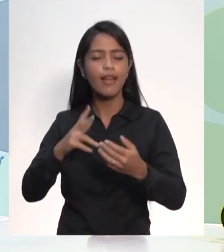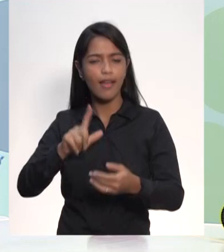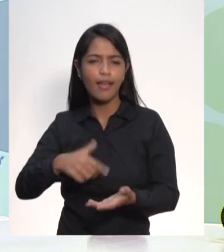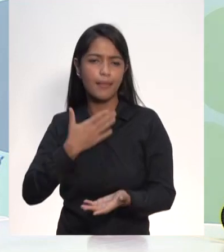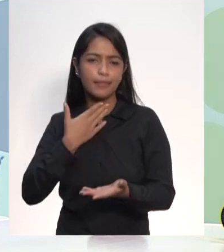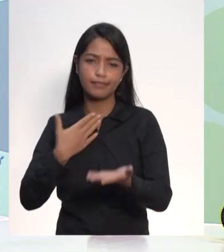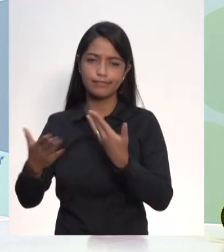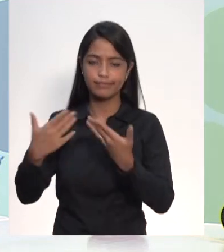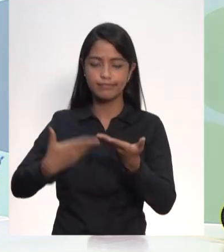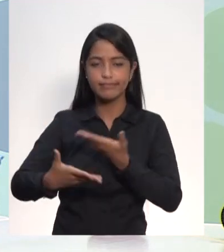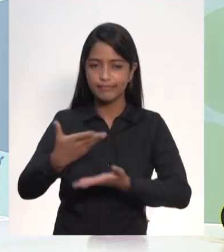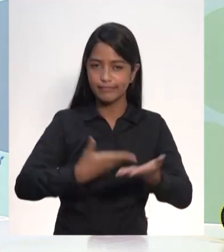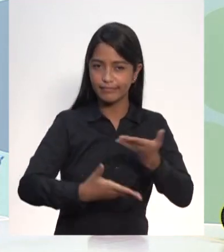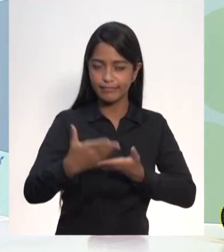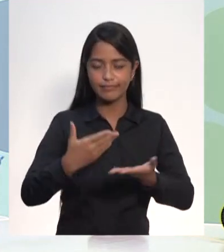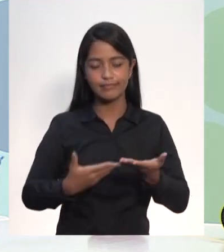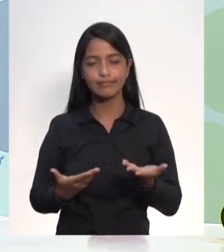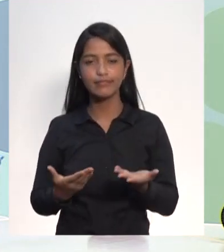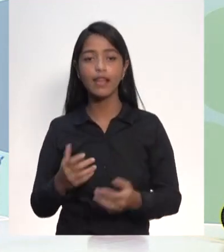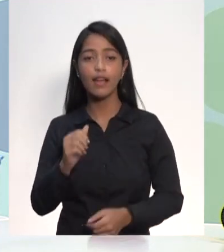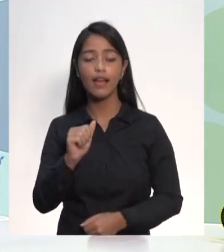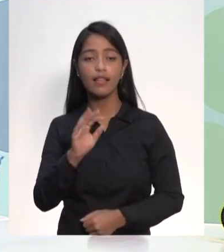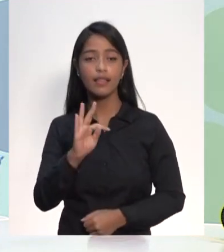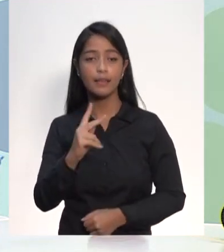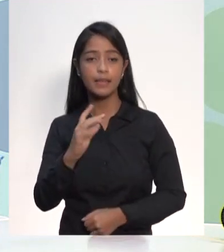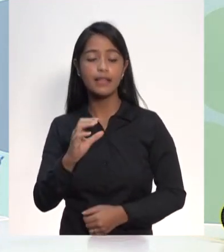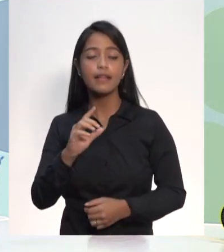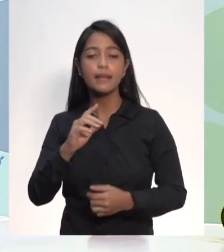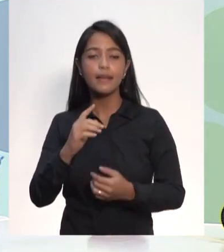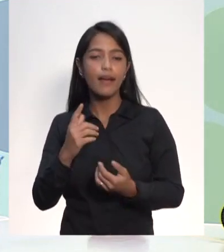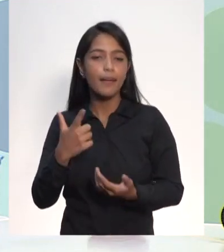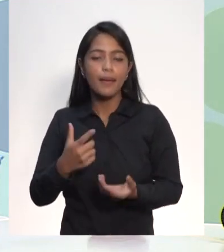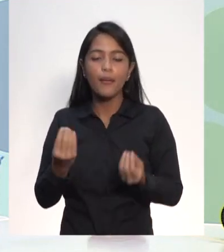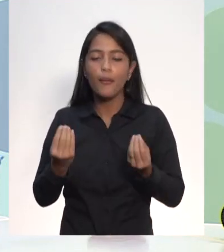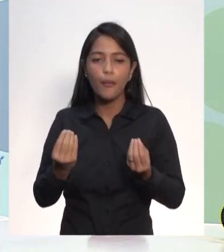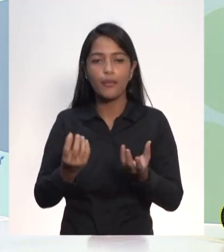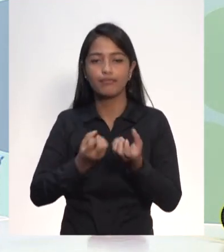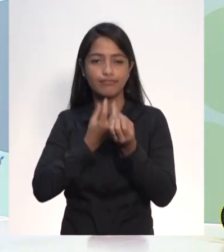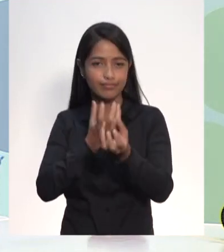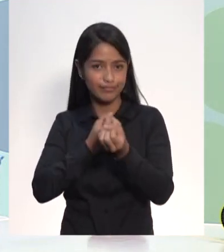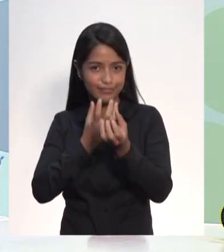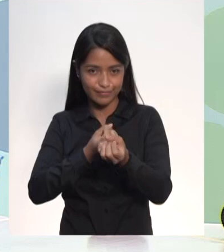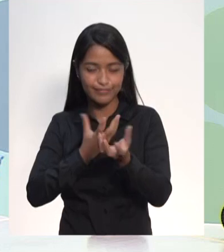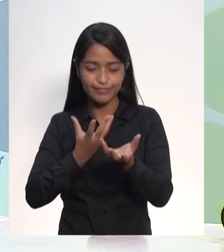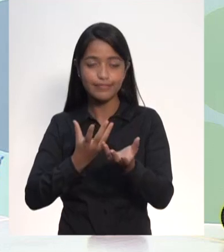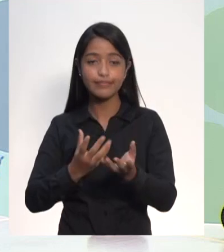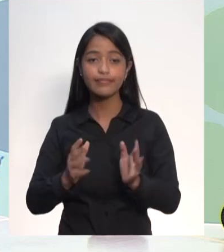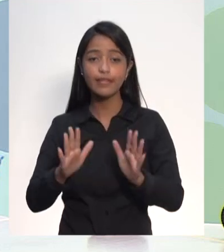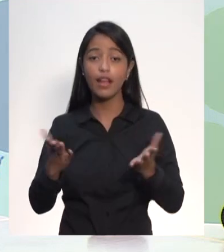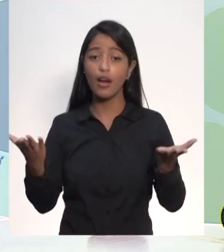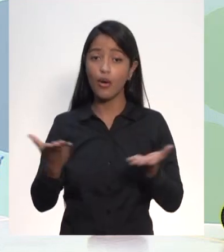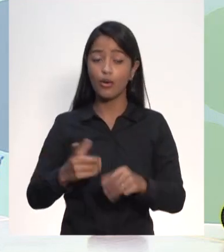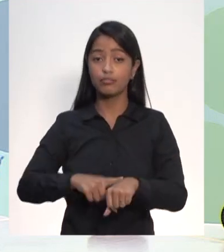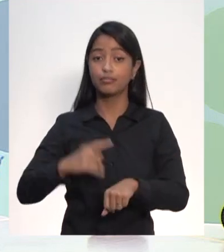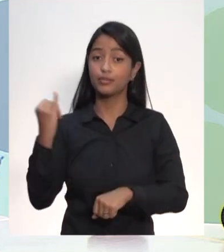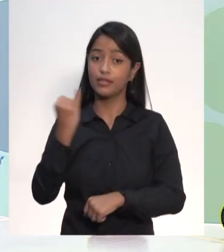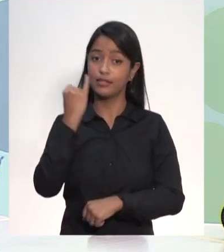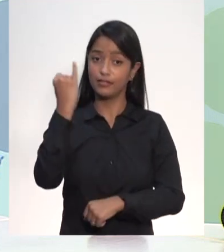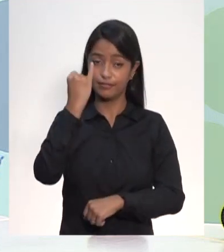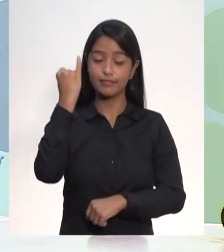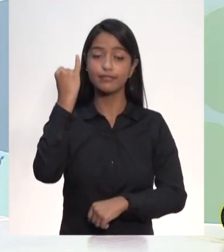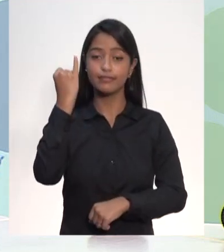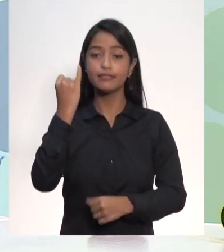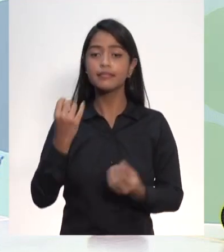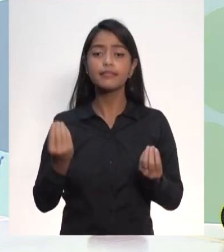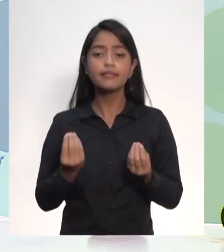né? Acaba sendo uma TPC um pouco mais informativa até, mas um momento muito importante para que a gente